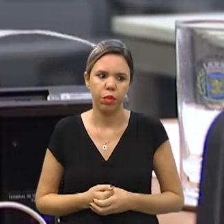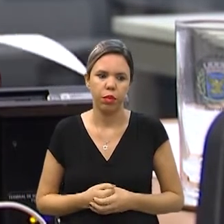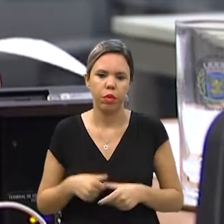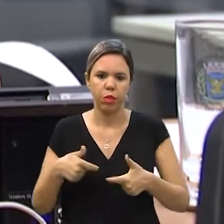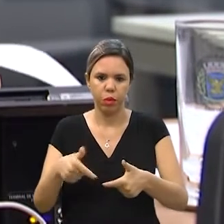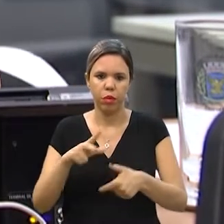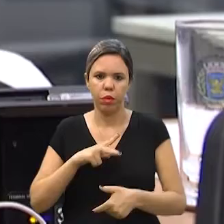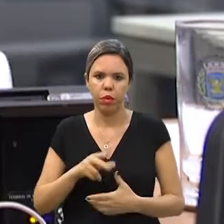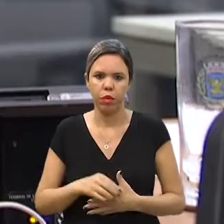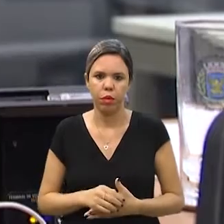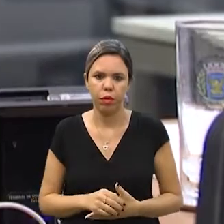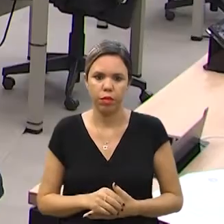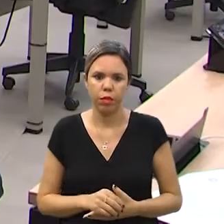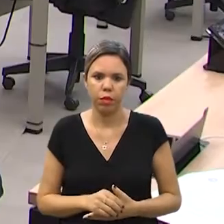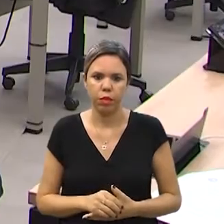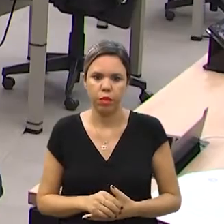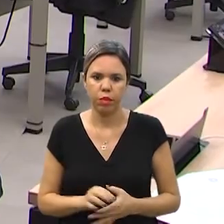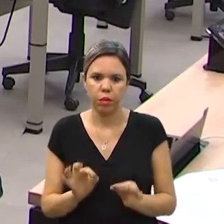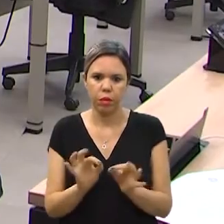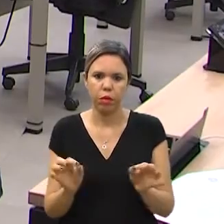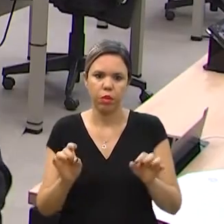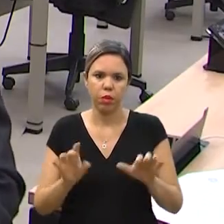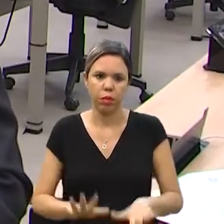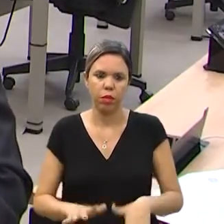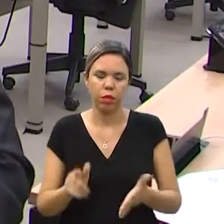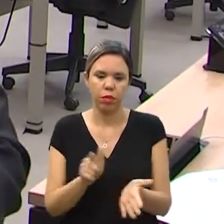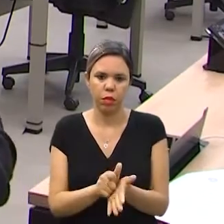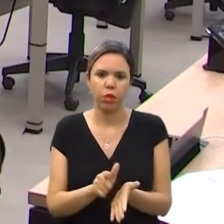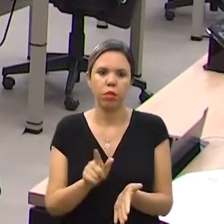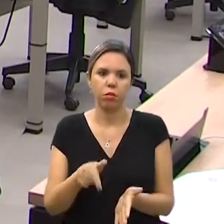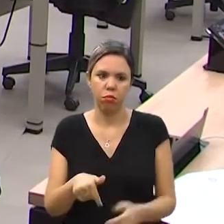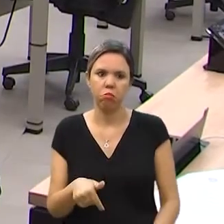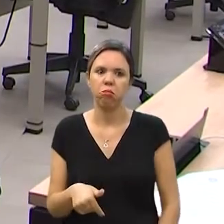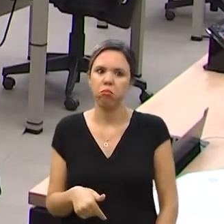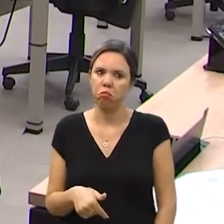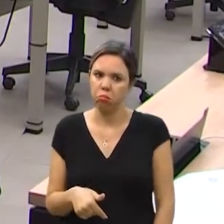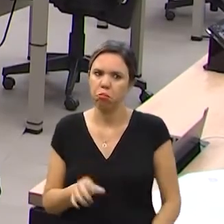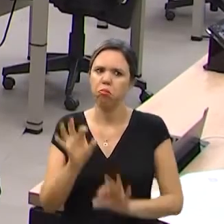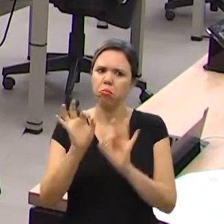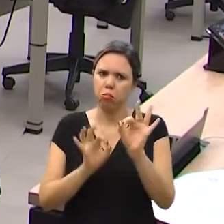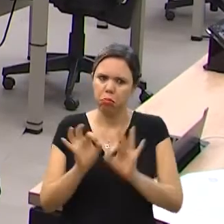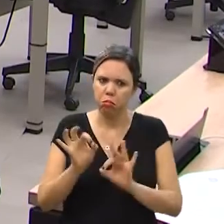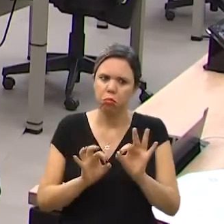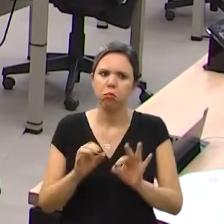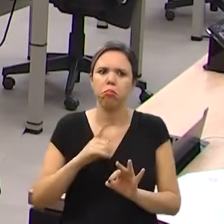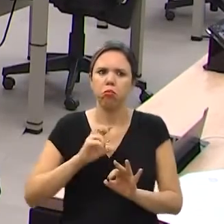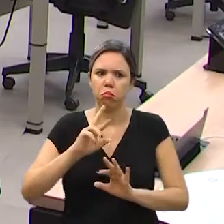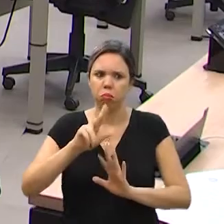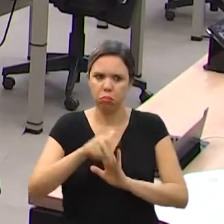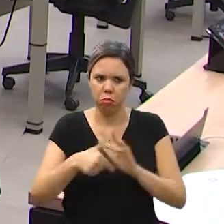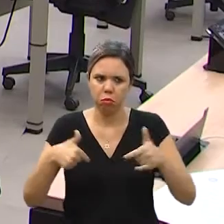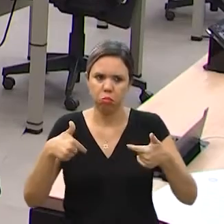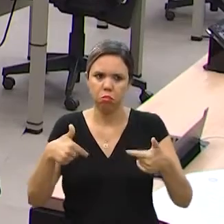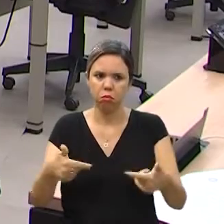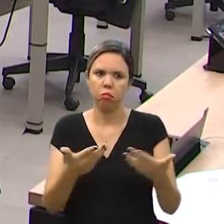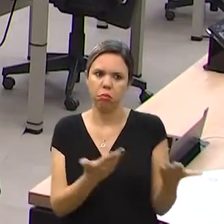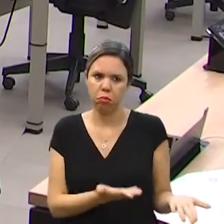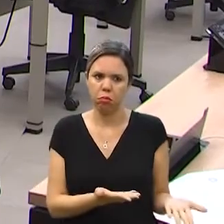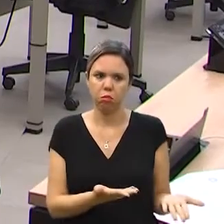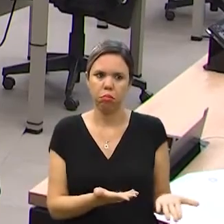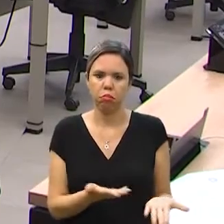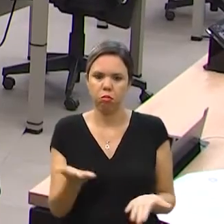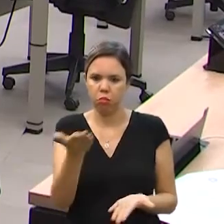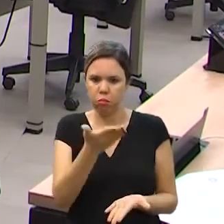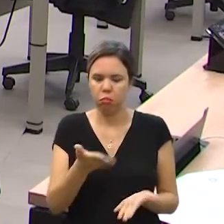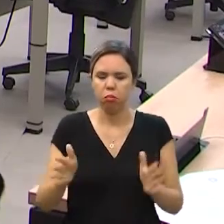da iniciativa privada. Não é simplesmente ficar no papel, ele foi muito bem elaborado, tem diversas ações, né, para que